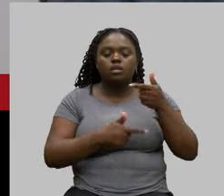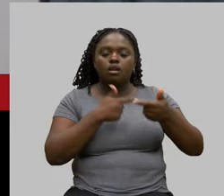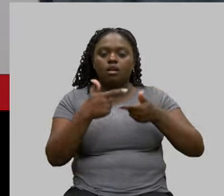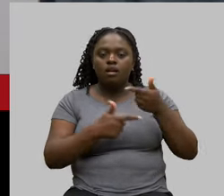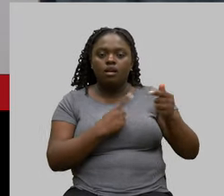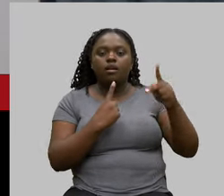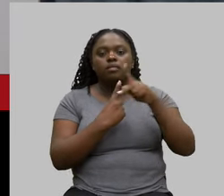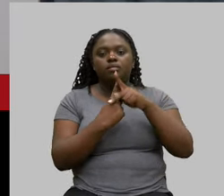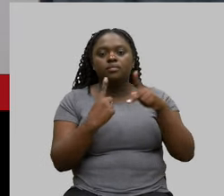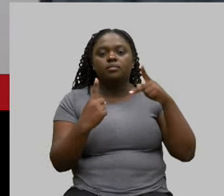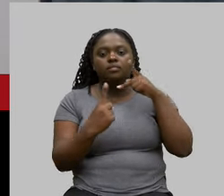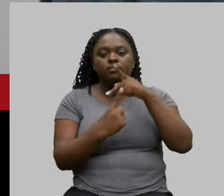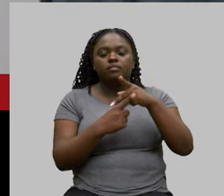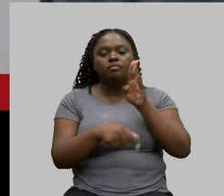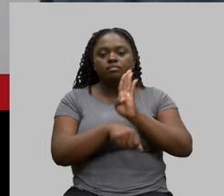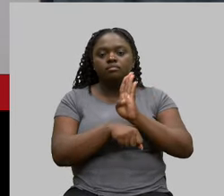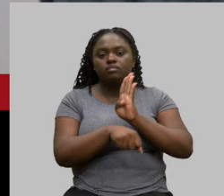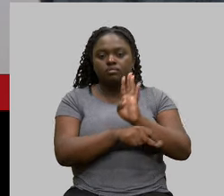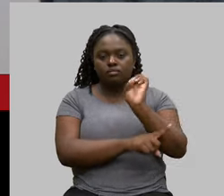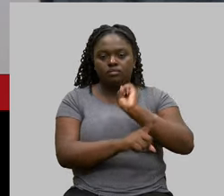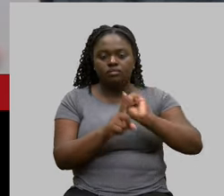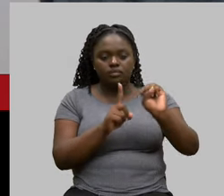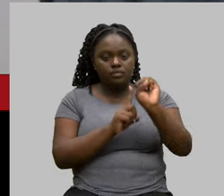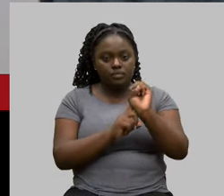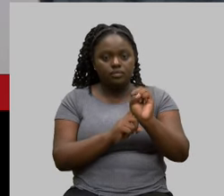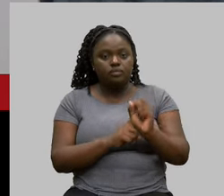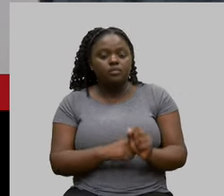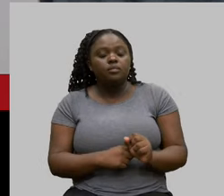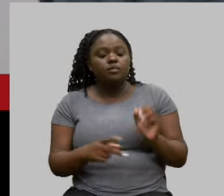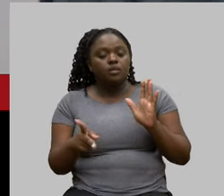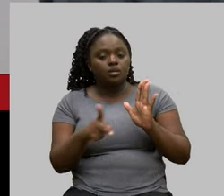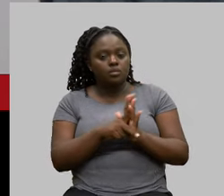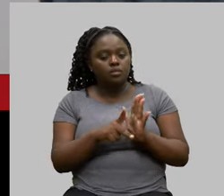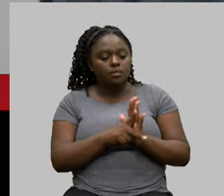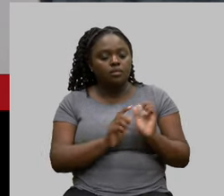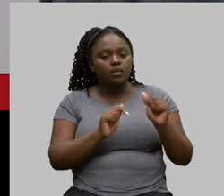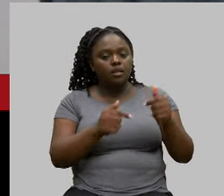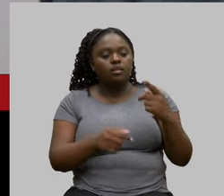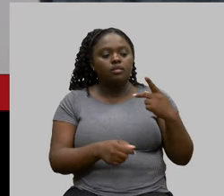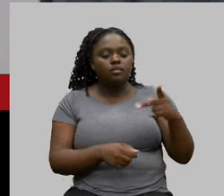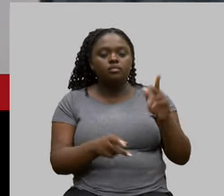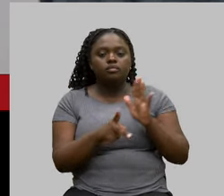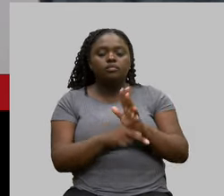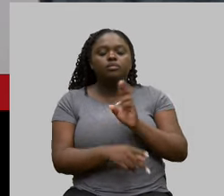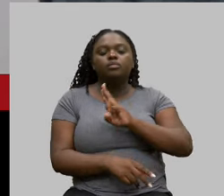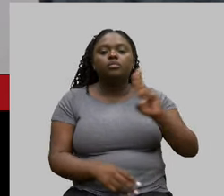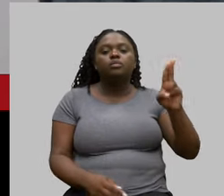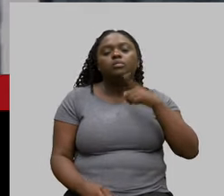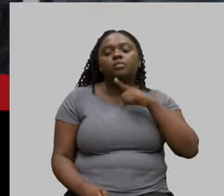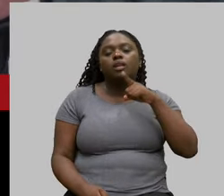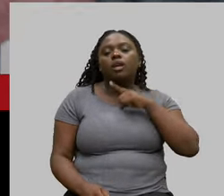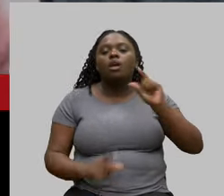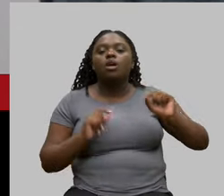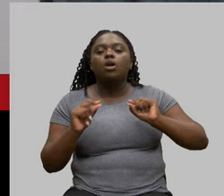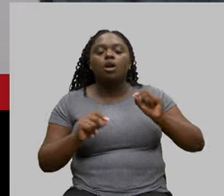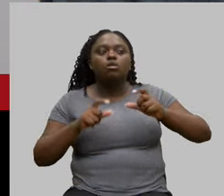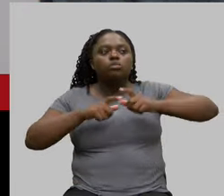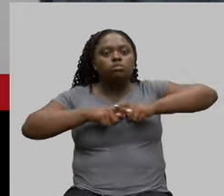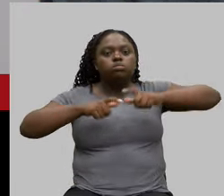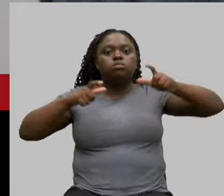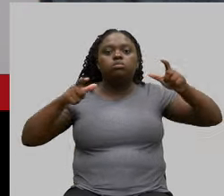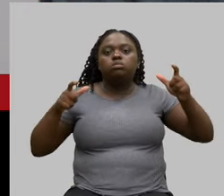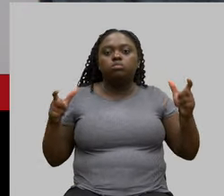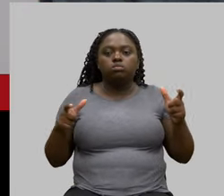Assistência Social EA própria conformação dela aqui né o próprio nome ela tem uma abrangência muito